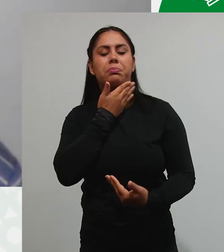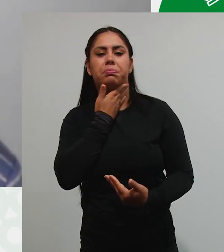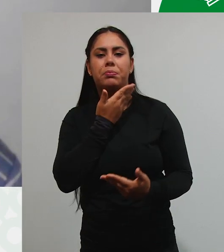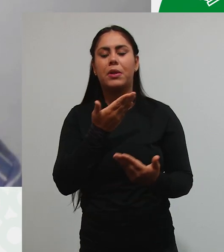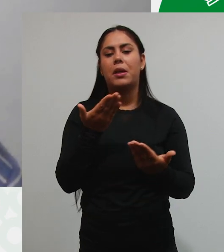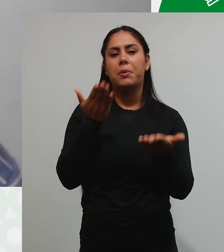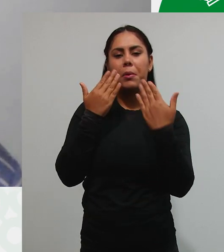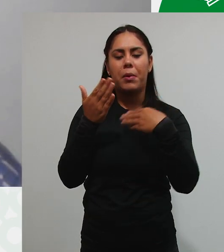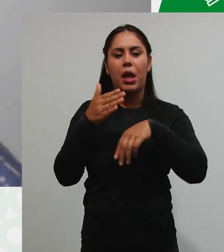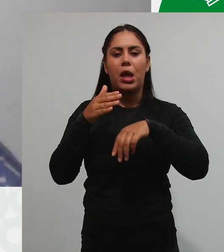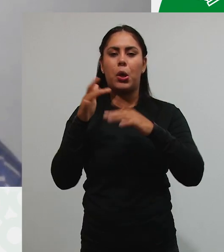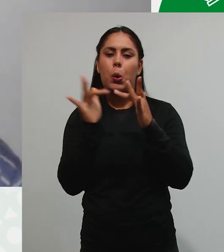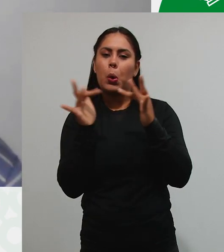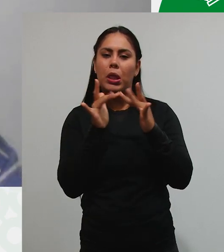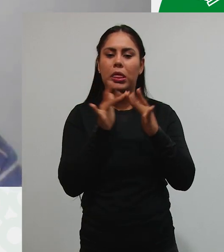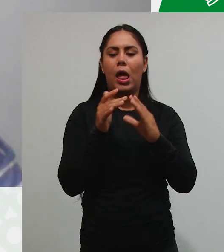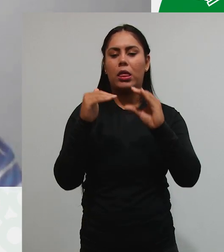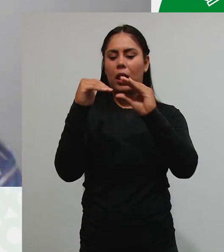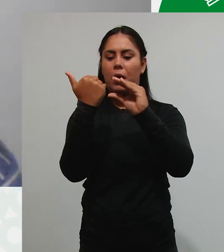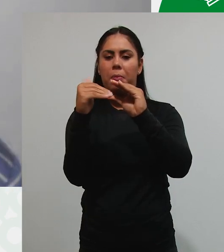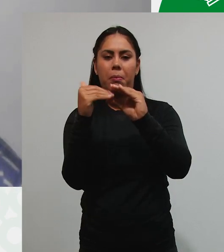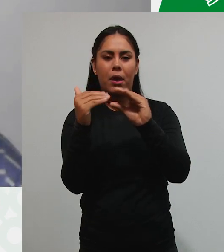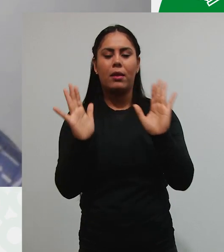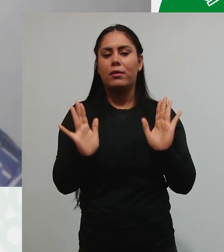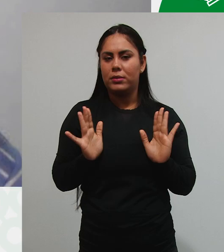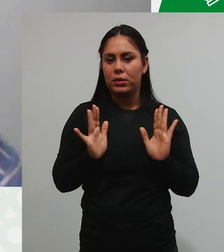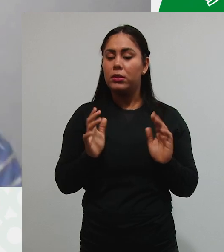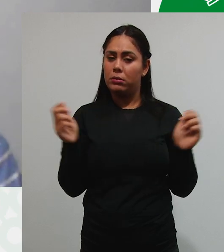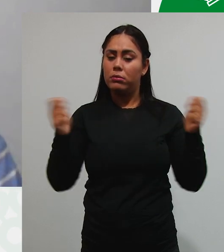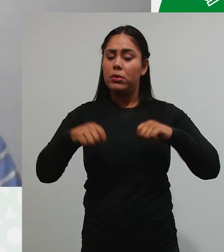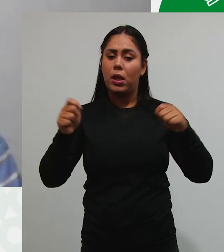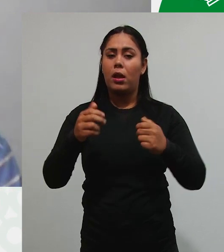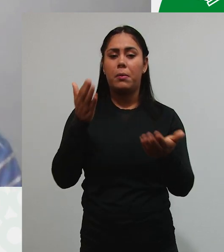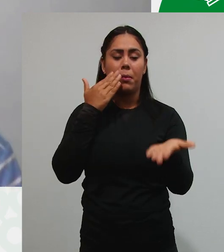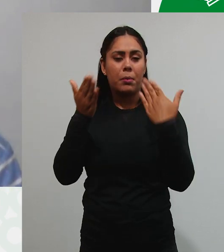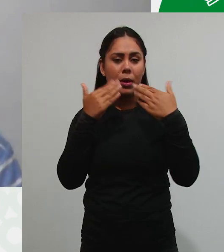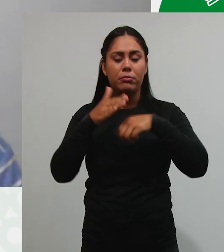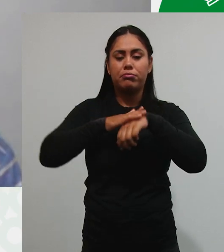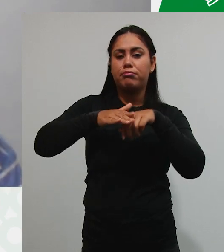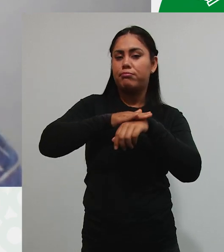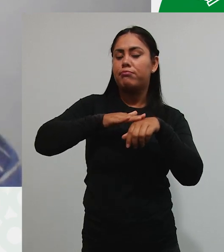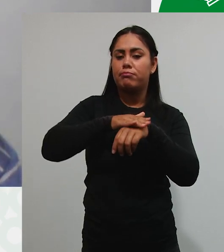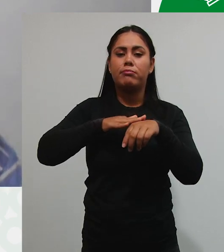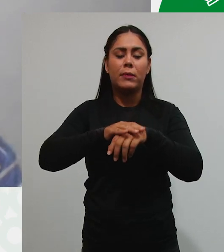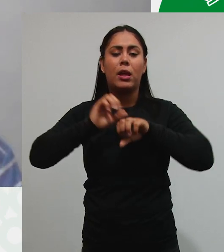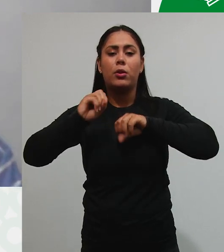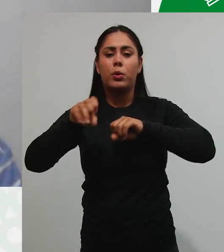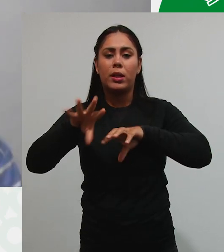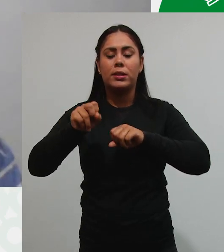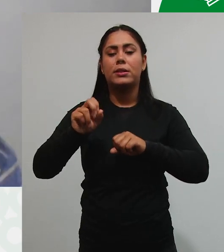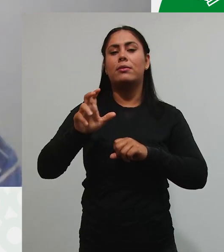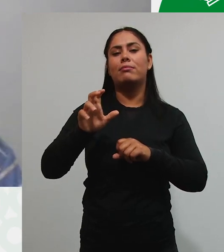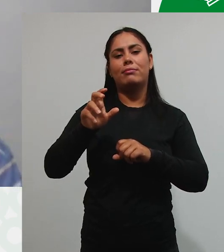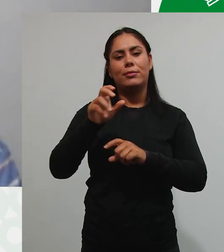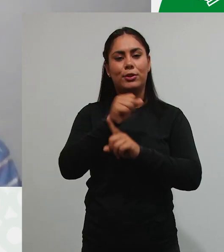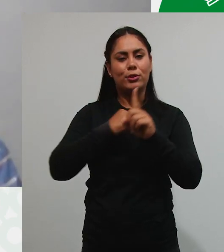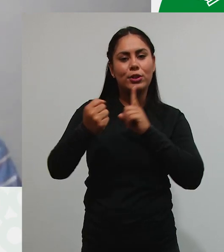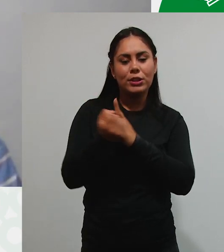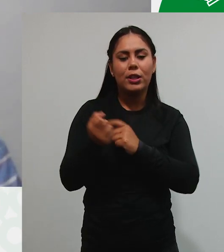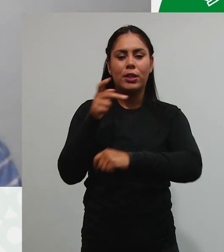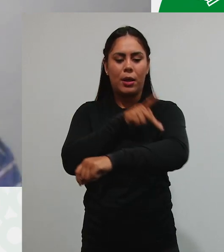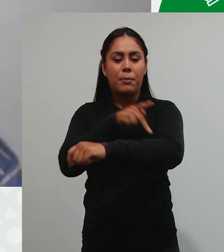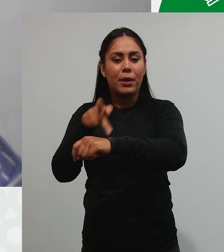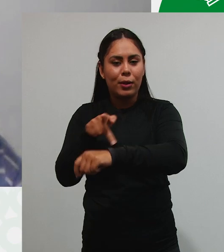quiser dialogar, e tenho os meus contatos, e-mails, e para a gente poder discutir, para a gente falar sobre